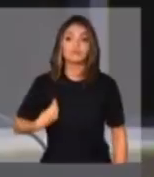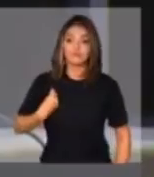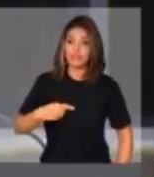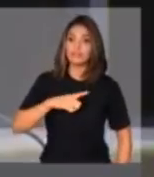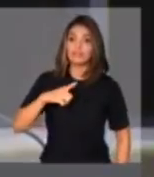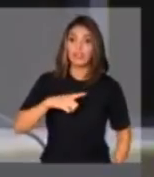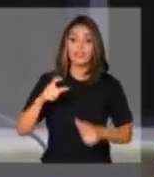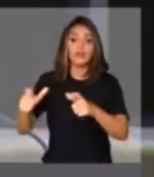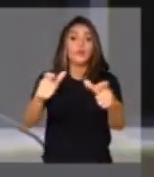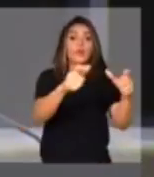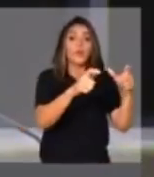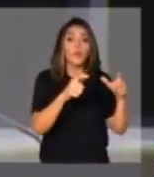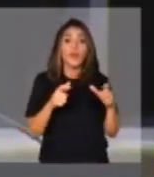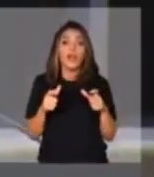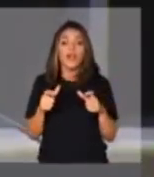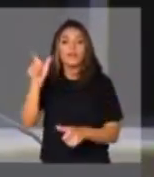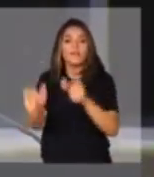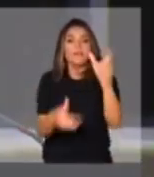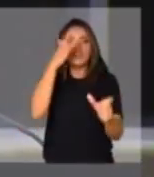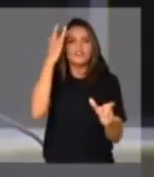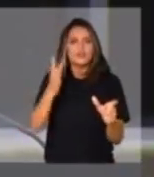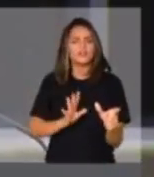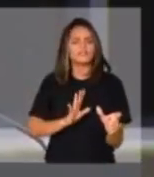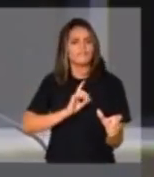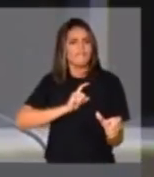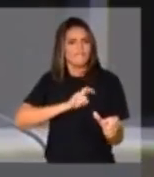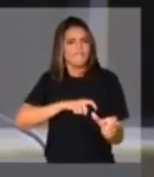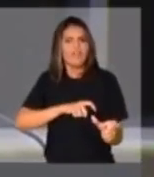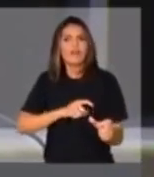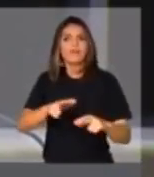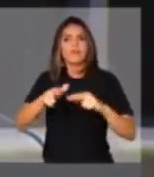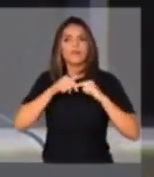eles estão em muitos lugares. E é por isso que eles temem tanto uma pessoa como Marielle.